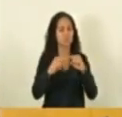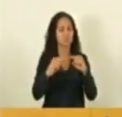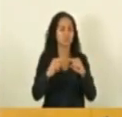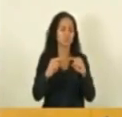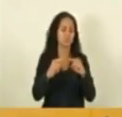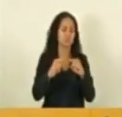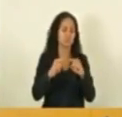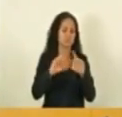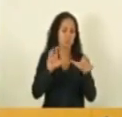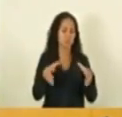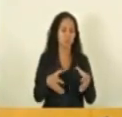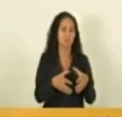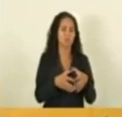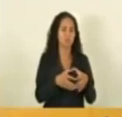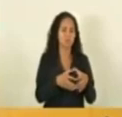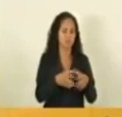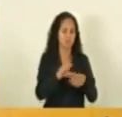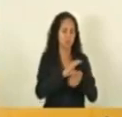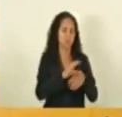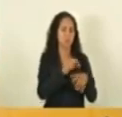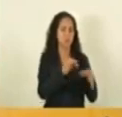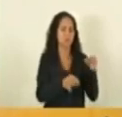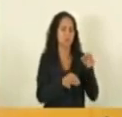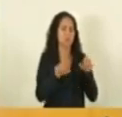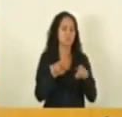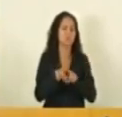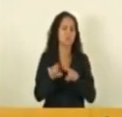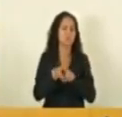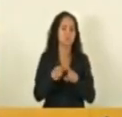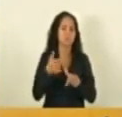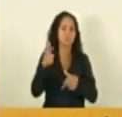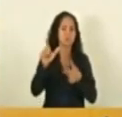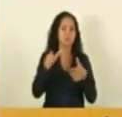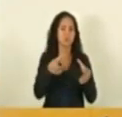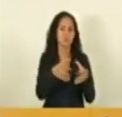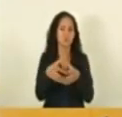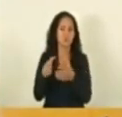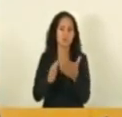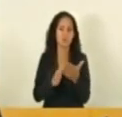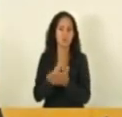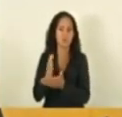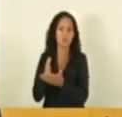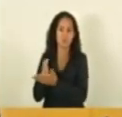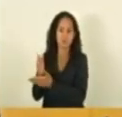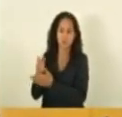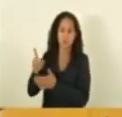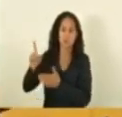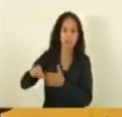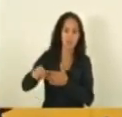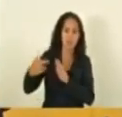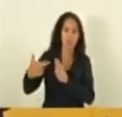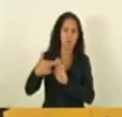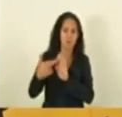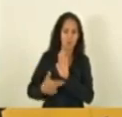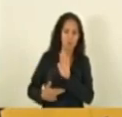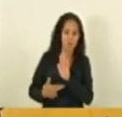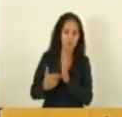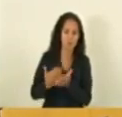pela constitucionalidade na Comissão de Constituição e Justiça e pela aprovação nas demais comissões, é o relatório que eu coloco em